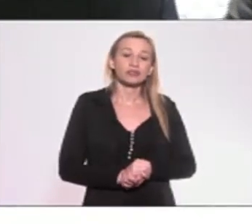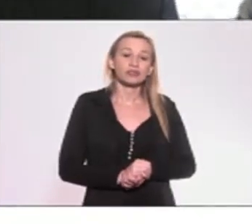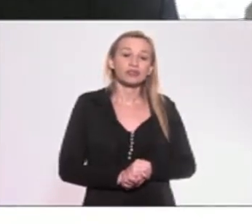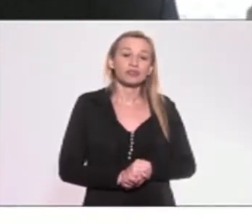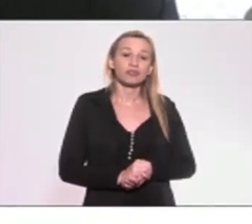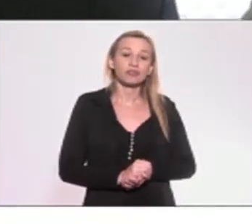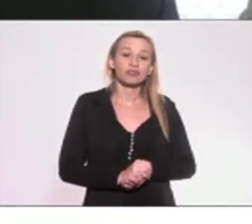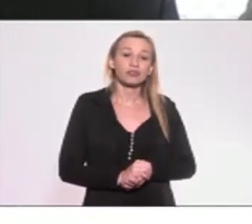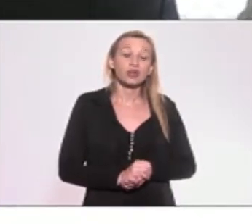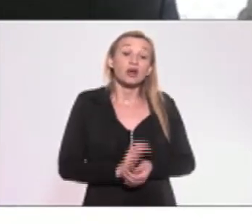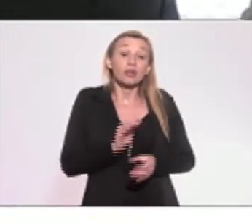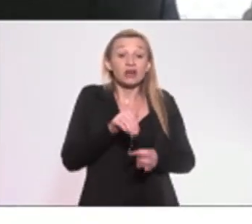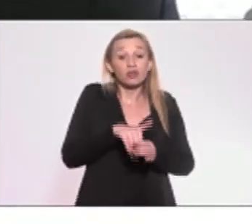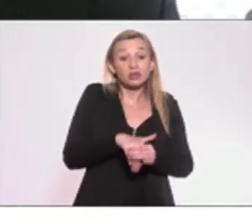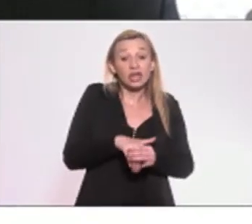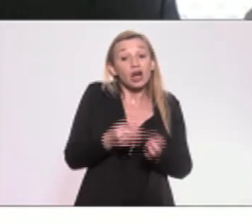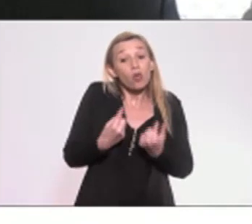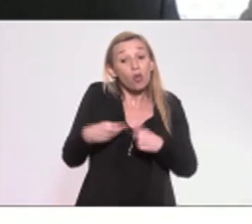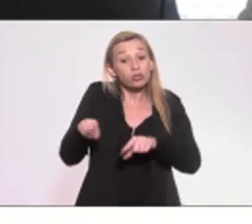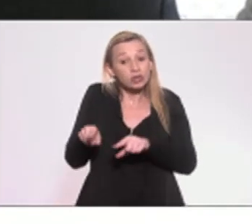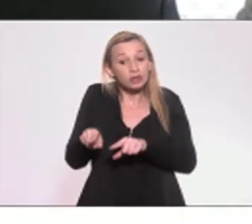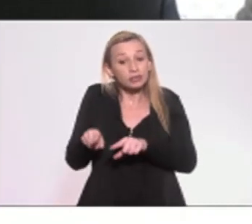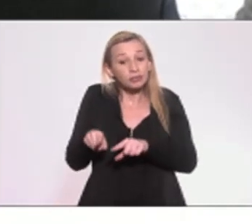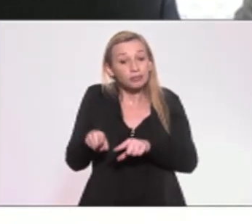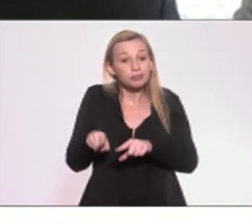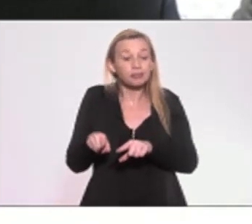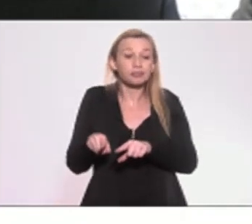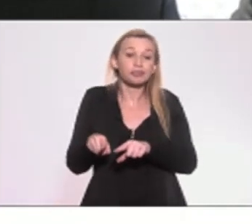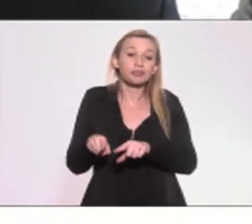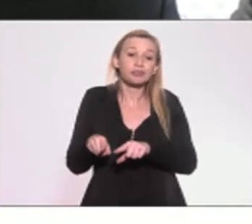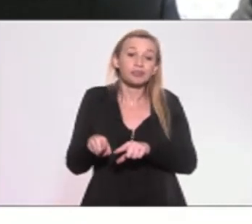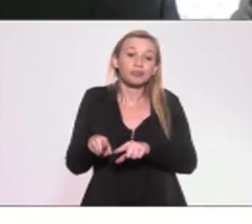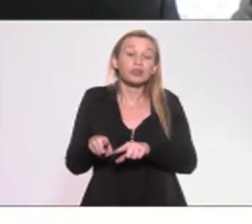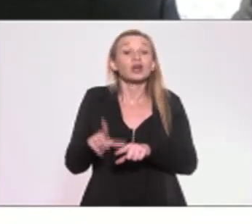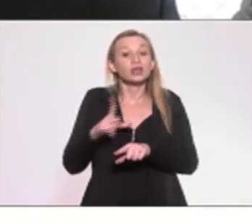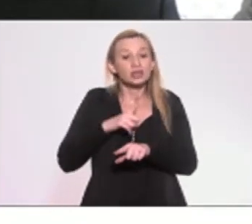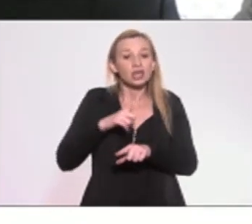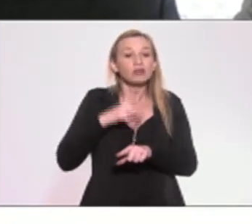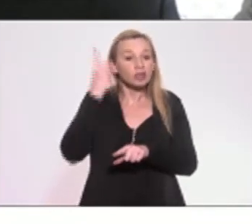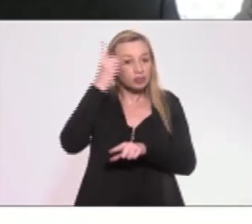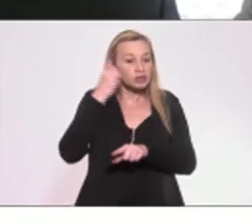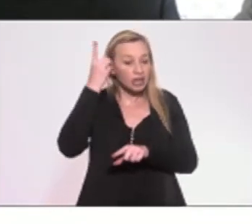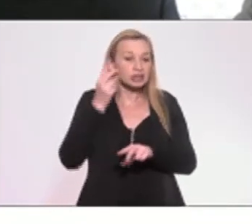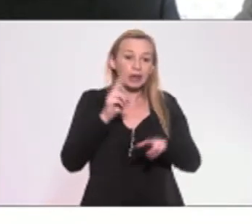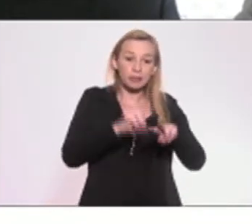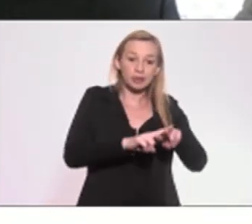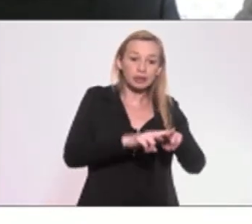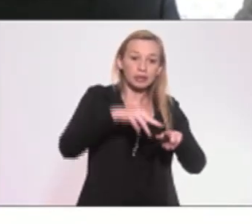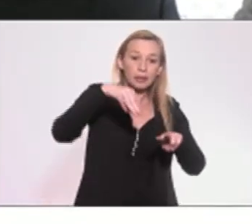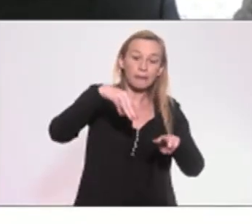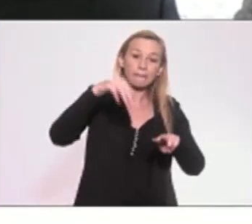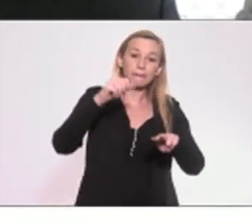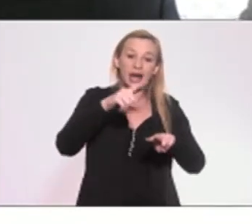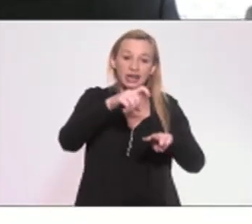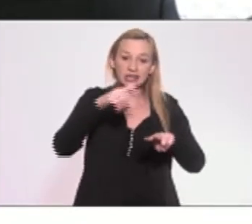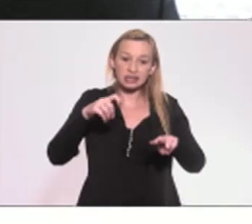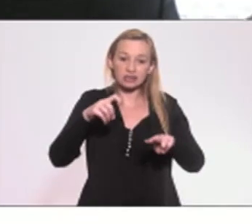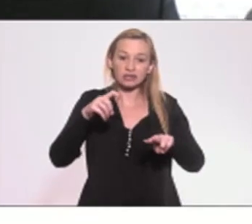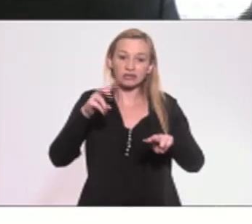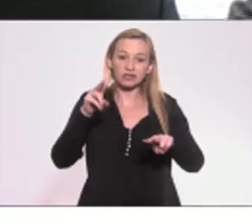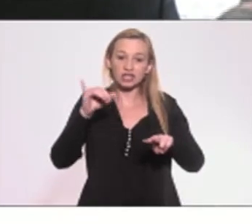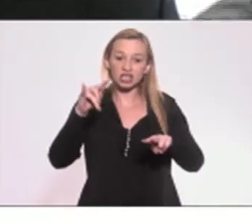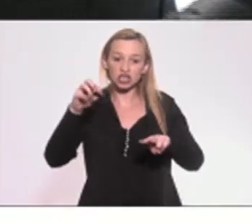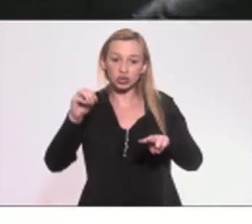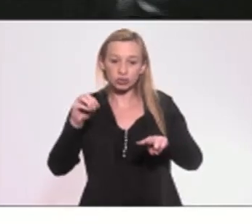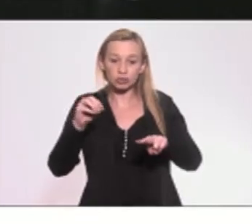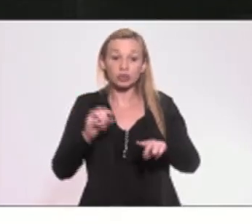relevantes para votar contrário. Tem um deputado que está preso, o deputado Marcos Vinícius.